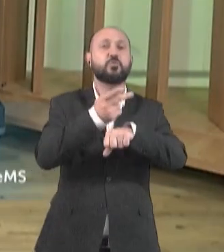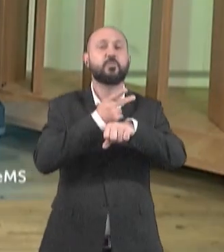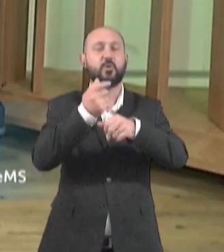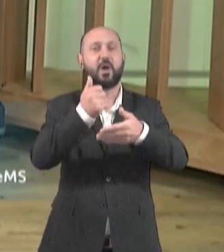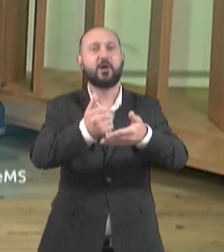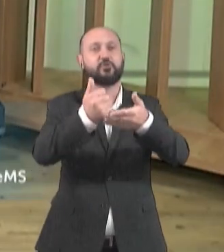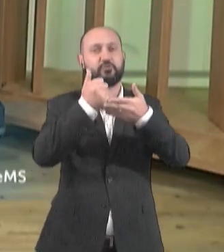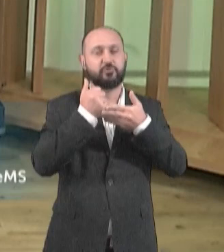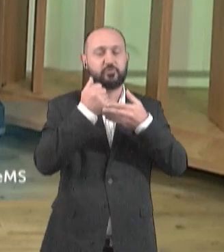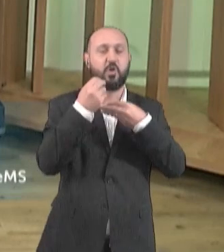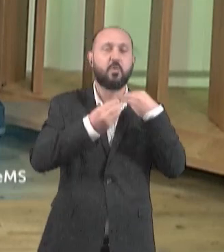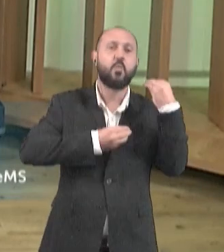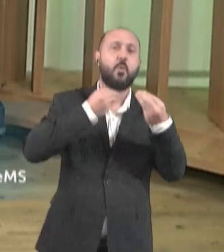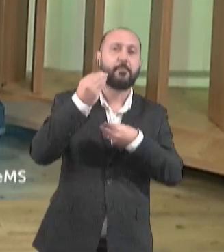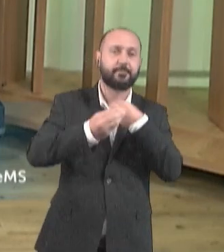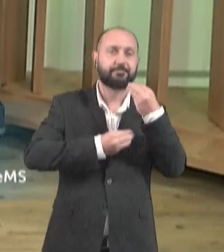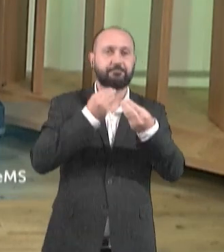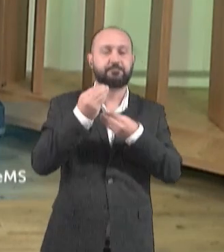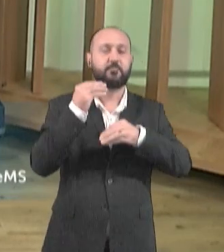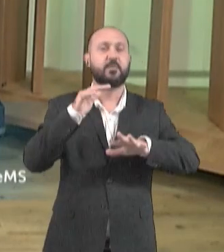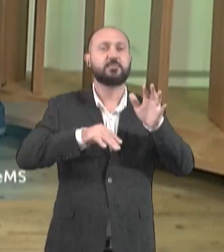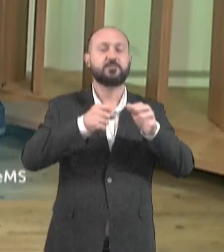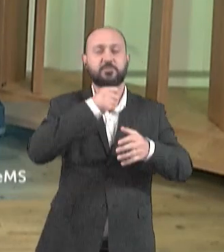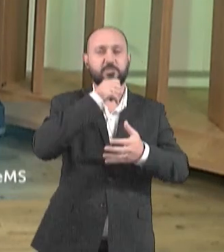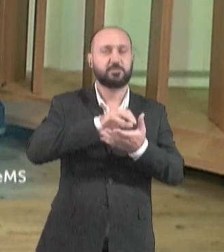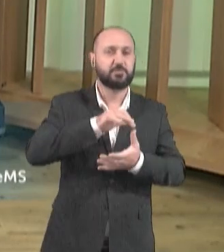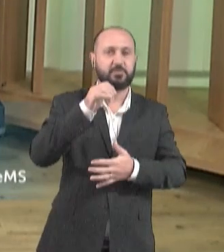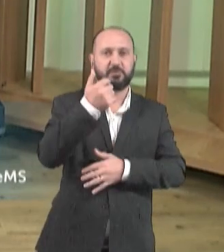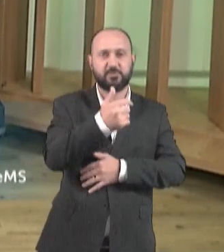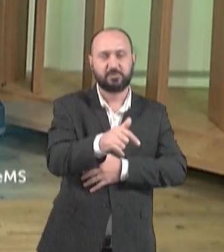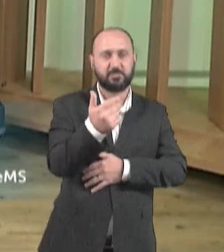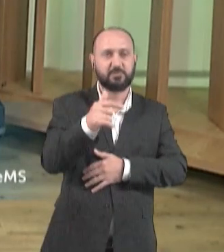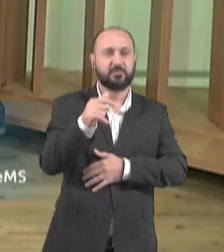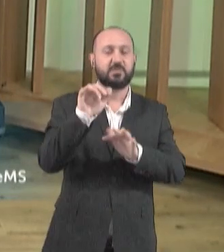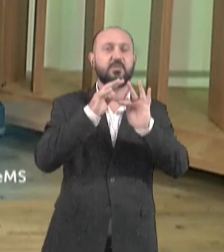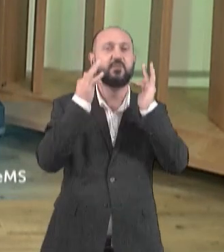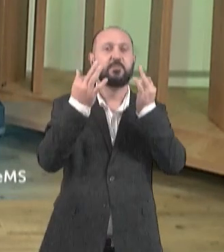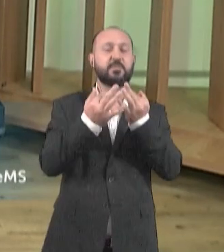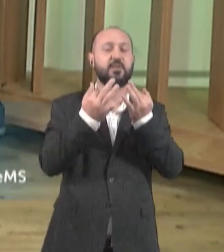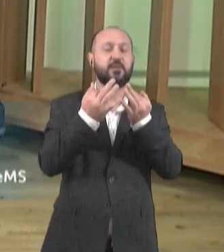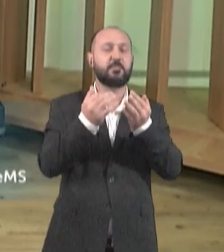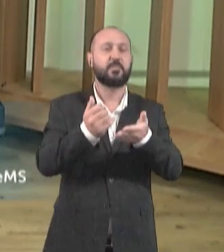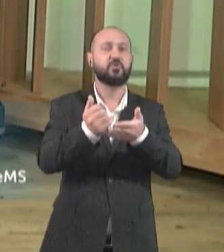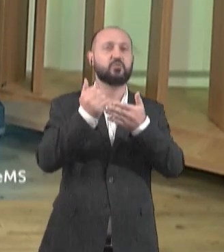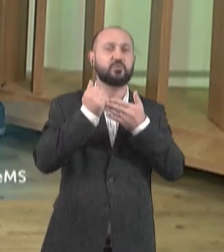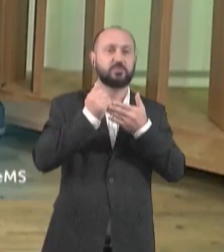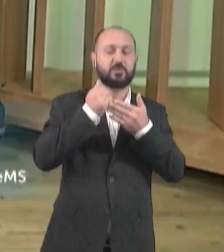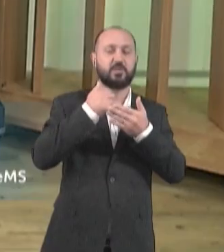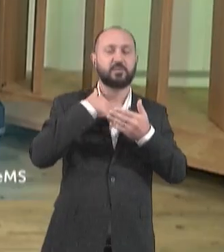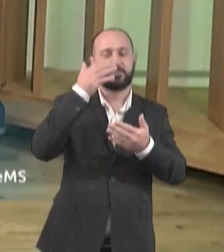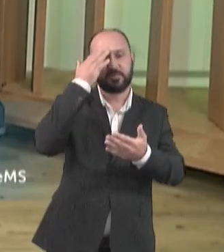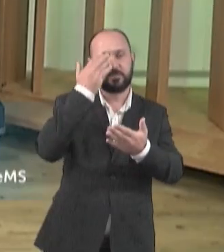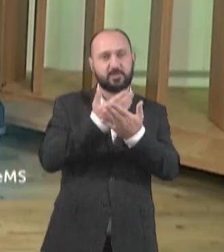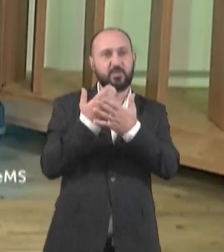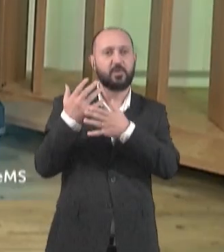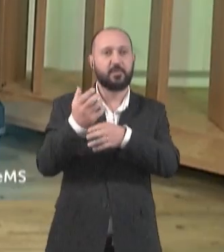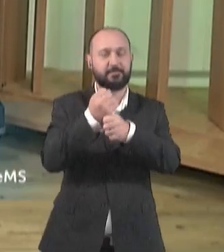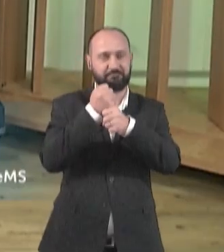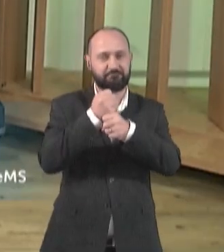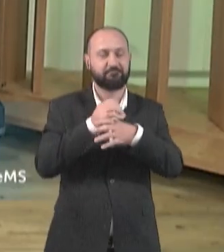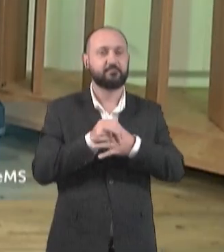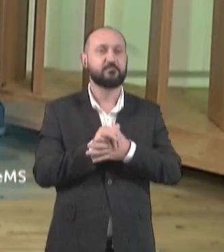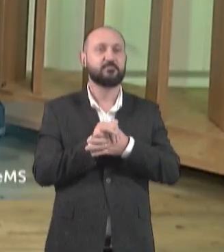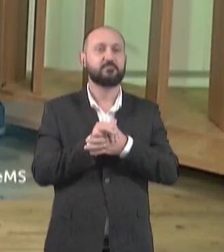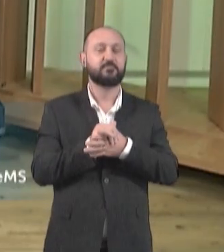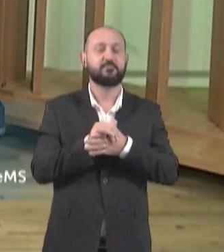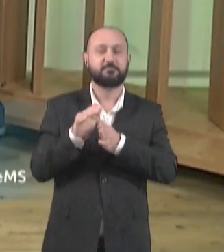procurar ajuda, como, né? Porque às vezes o idoso não tem aquele familiar ali de confiança que ele pode procurar